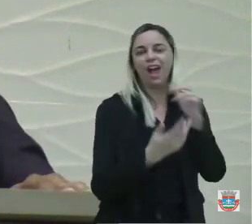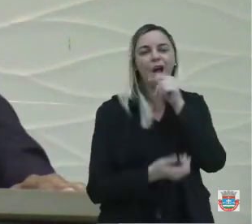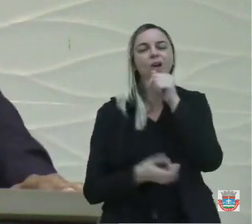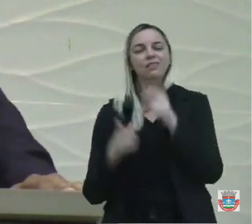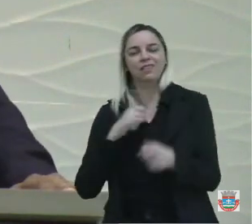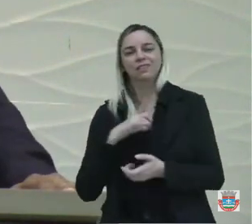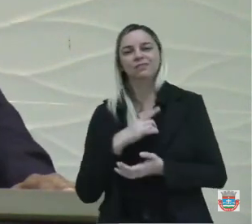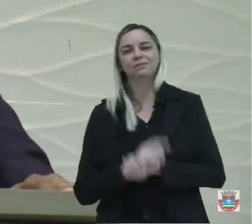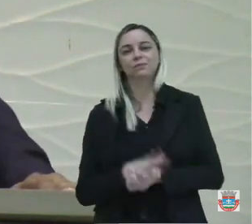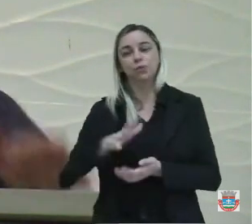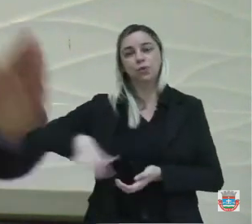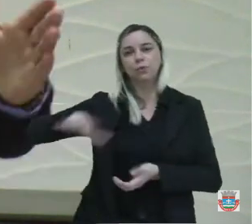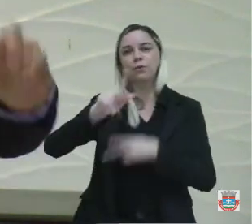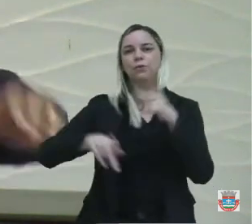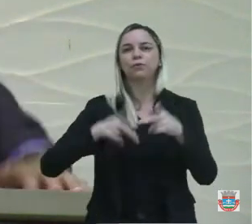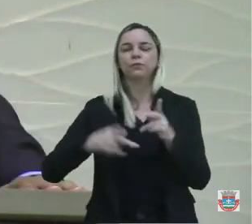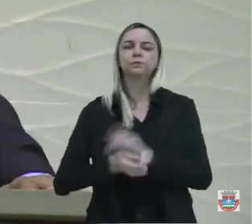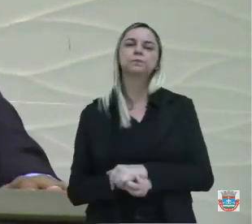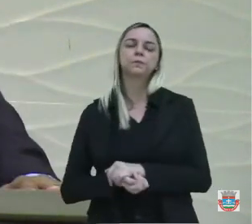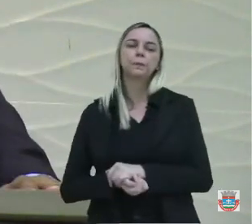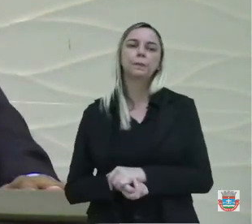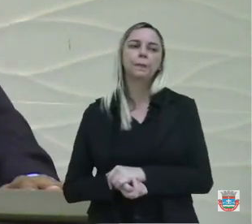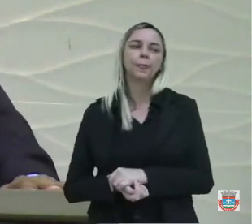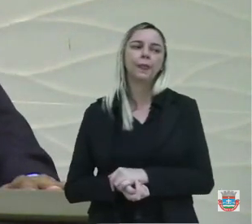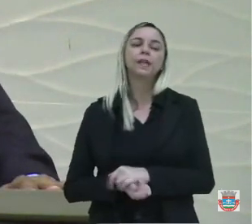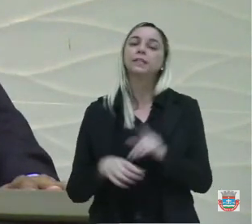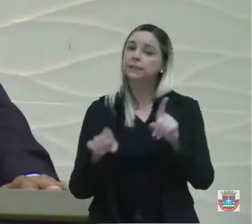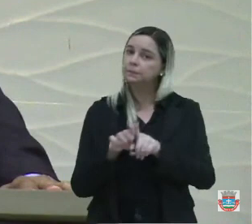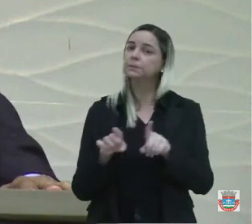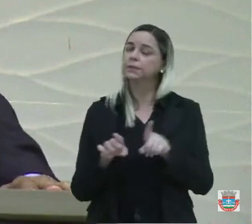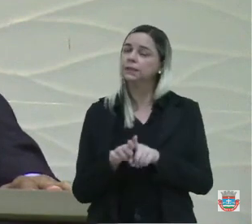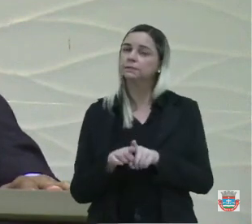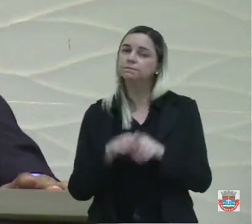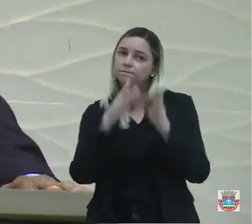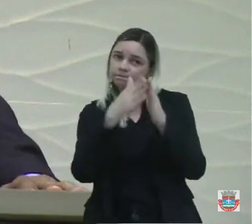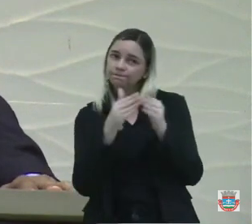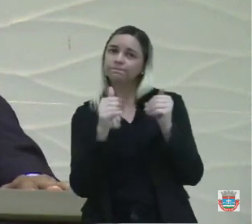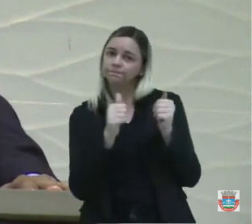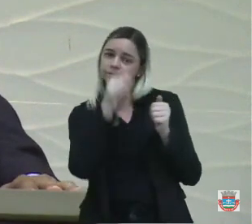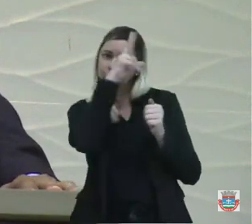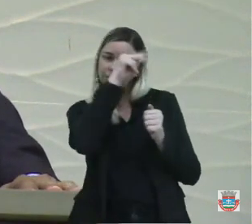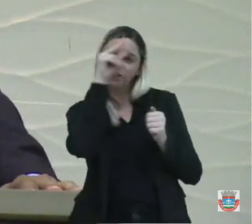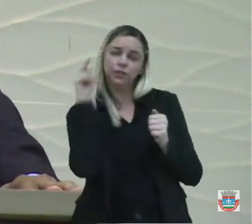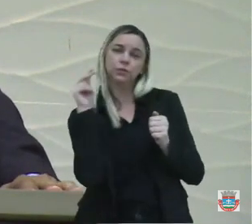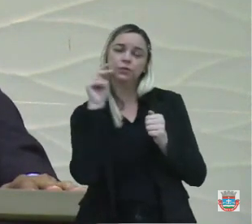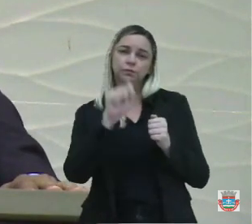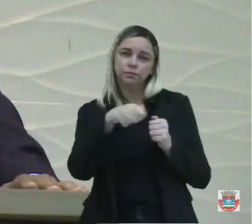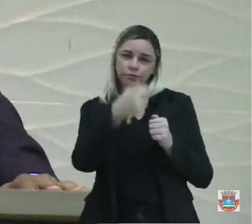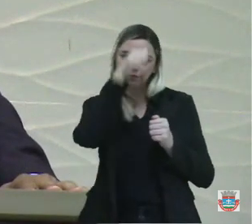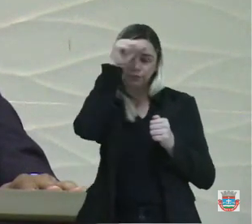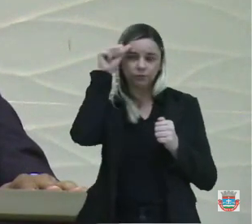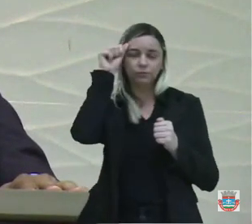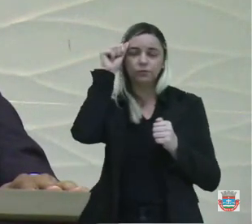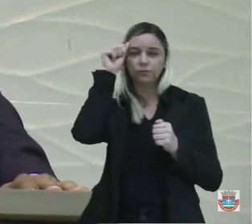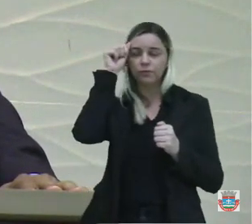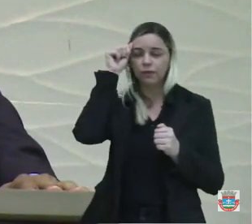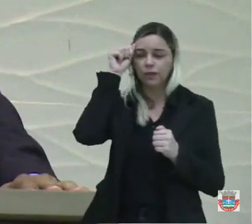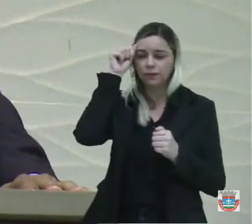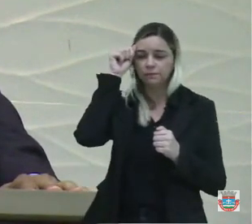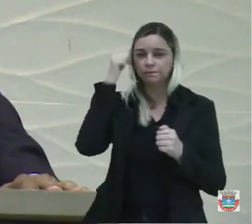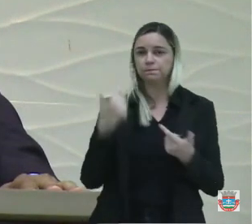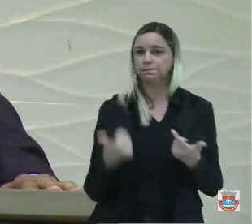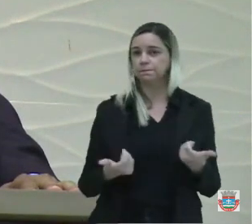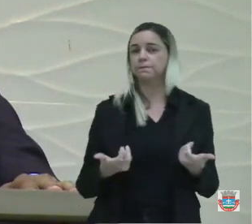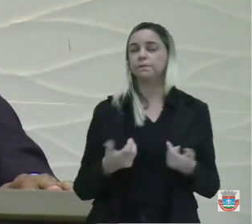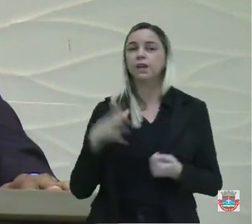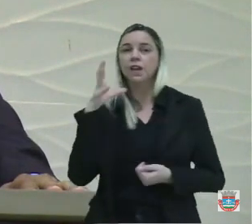uma tubulação maior. Também pedi ao prefeito Alexandre Batuté, que isso aí é caráter